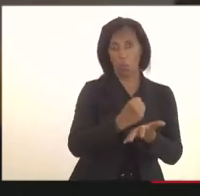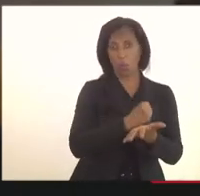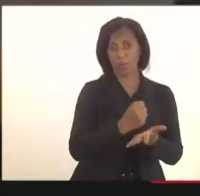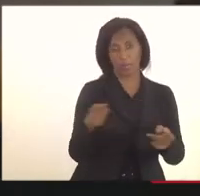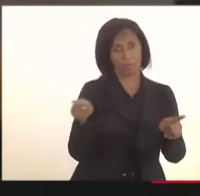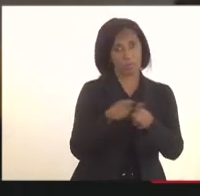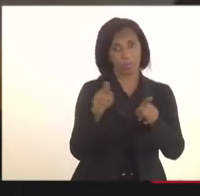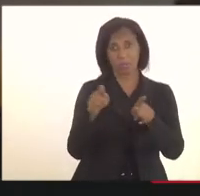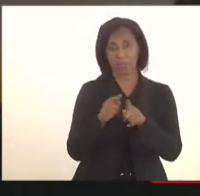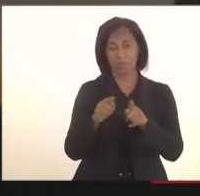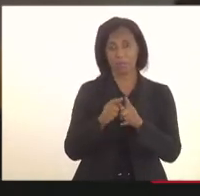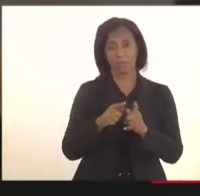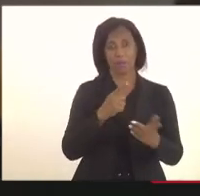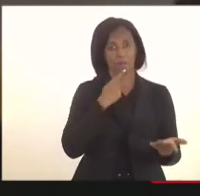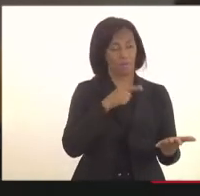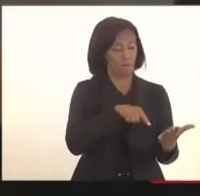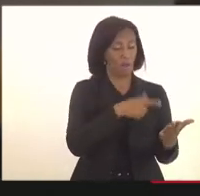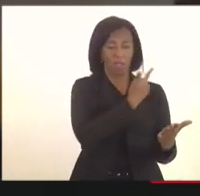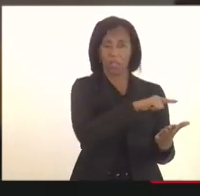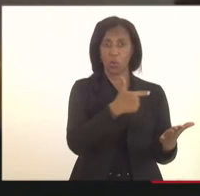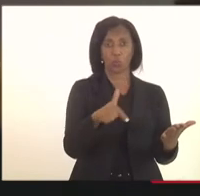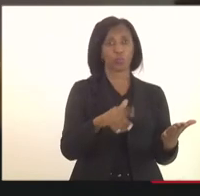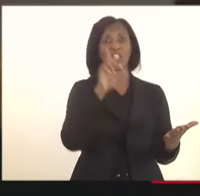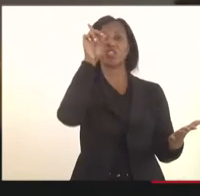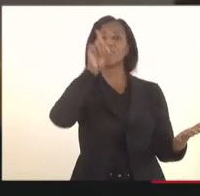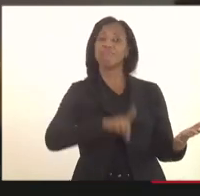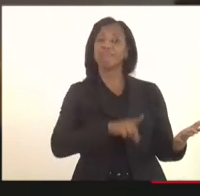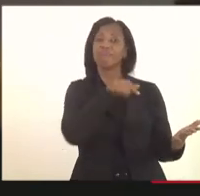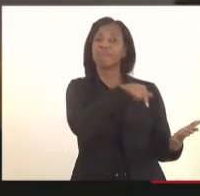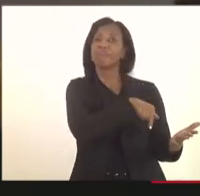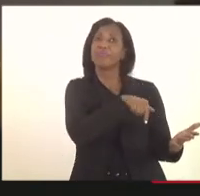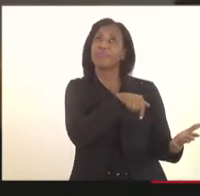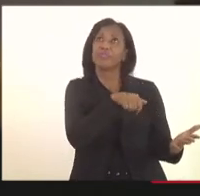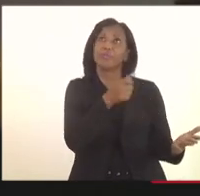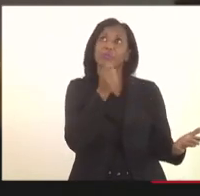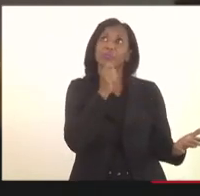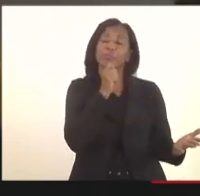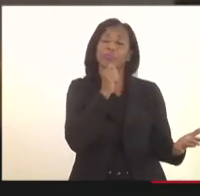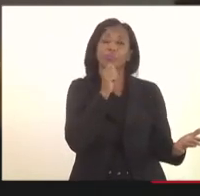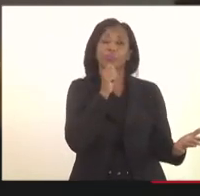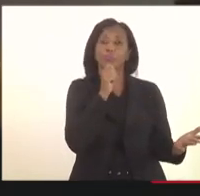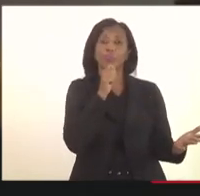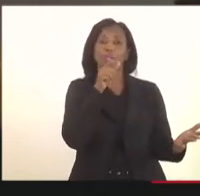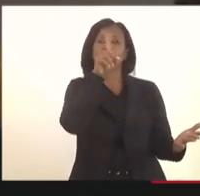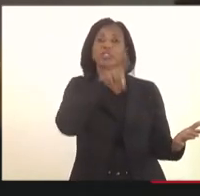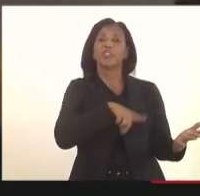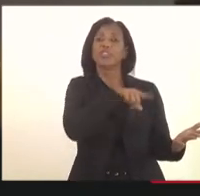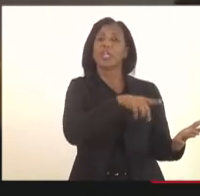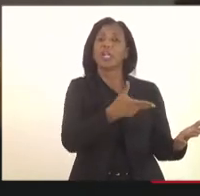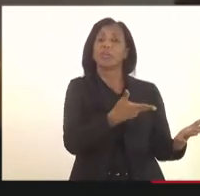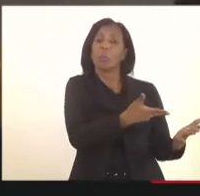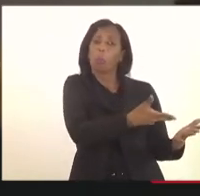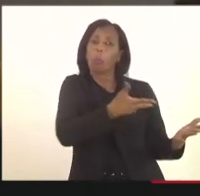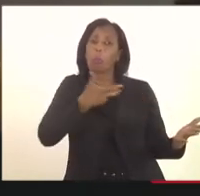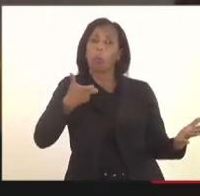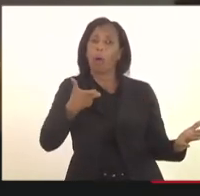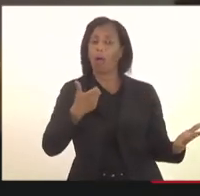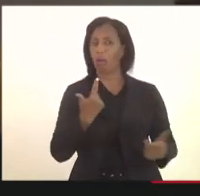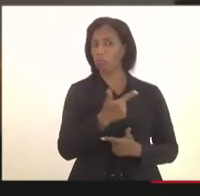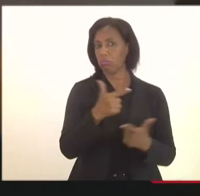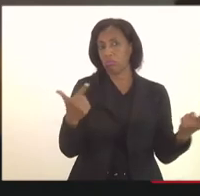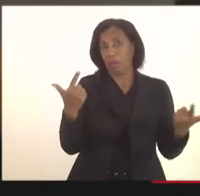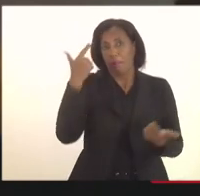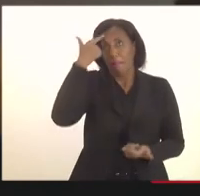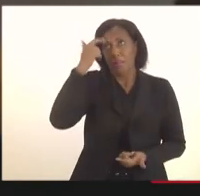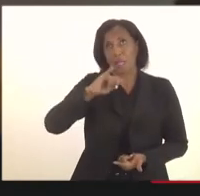princípio, diz que nós não temos nenhum, vamos dizer assim, nós não temos direito à exploração desse recurso. Então, não faz sentido